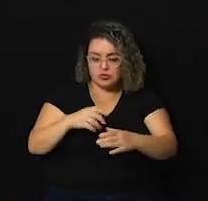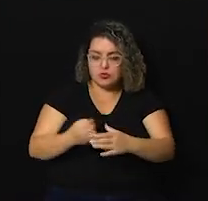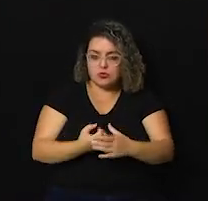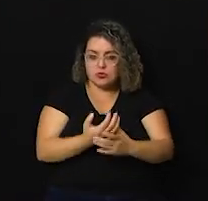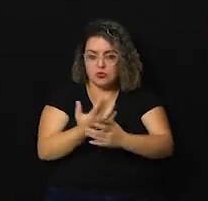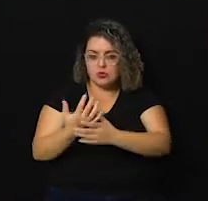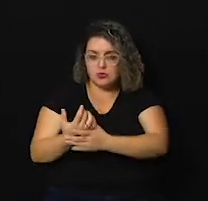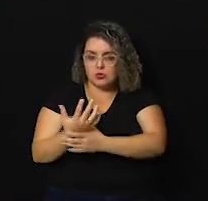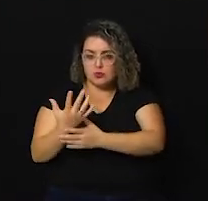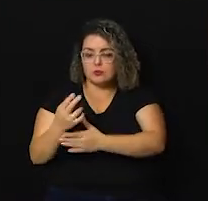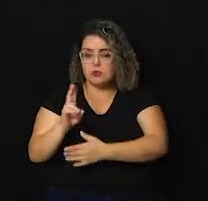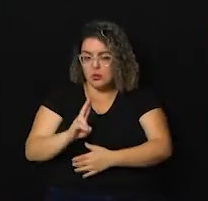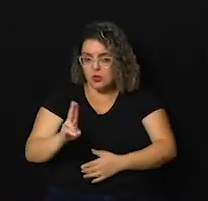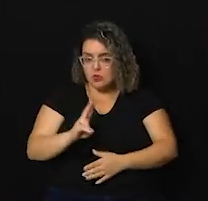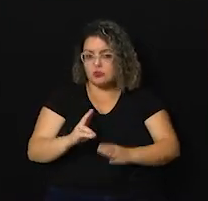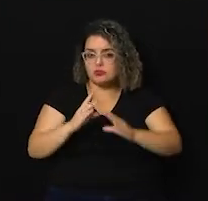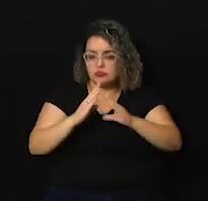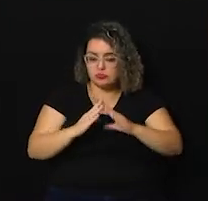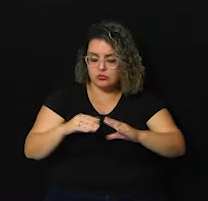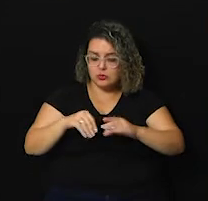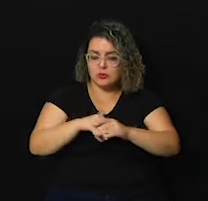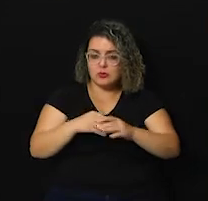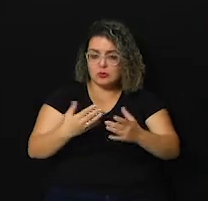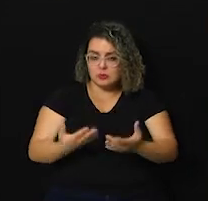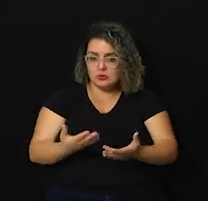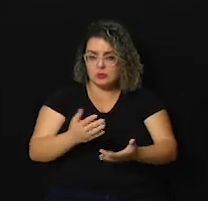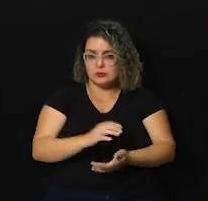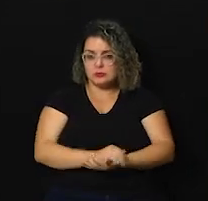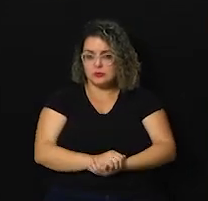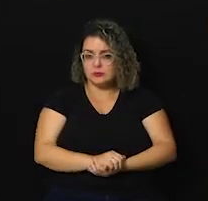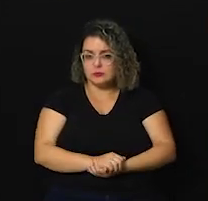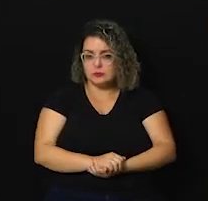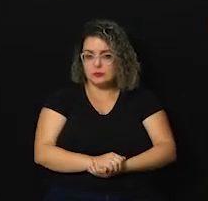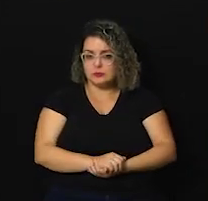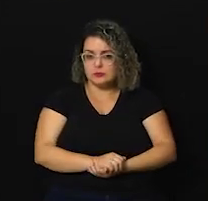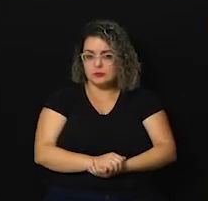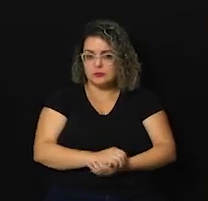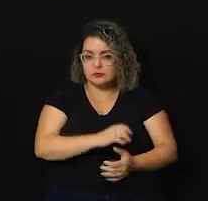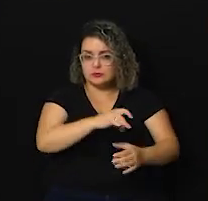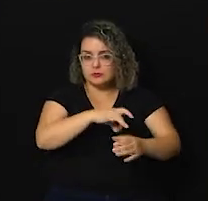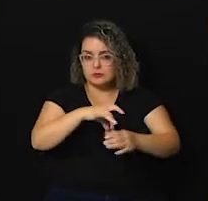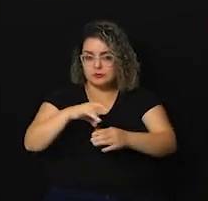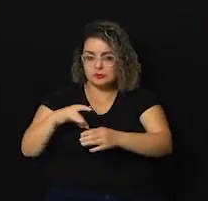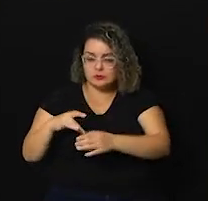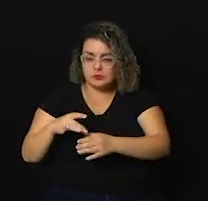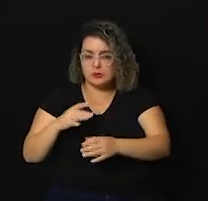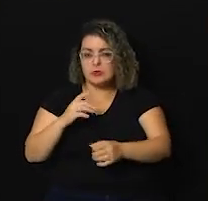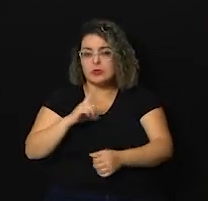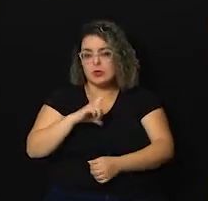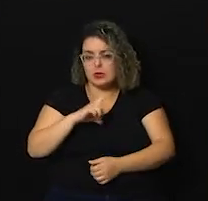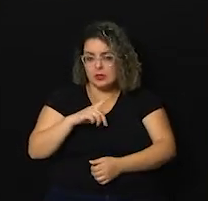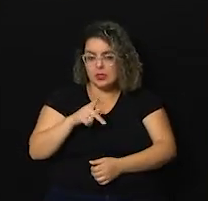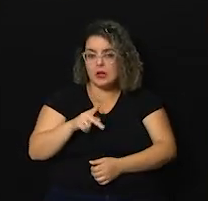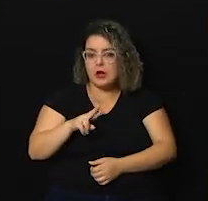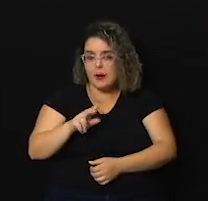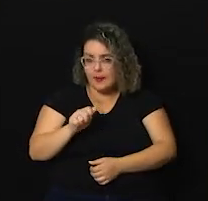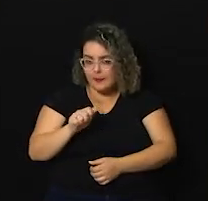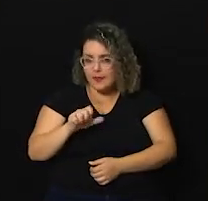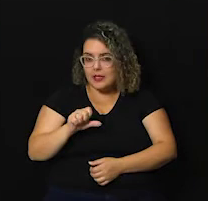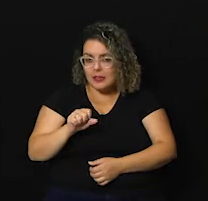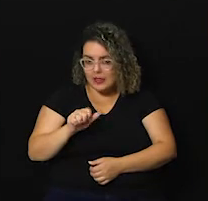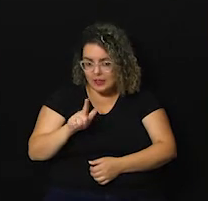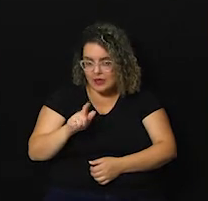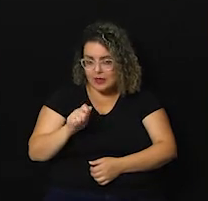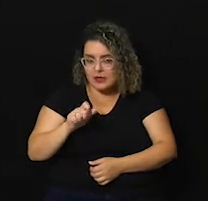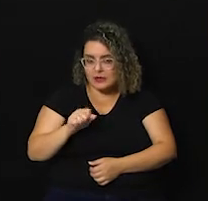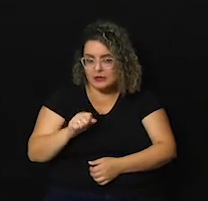para uso doméstico, uso alimentar, plantas que normalmente são consideradas pragas ou pestes, que são destruídas